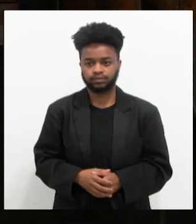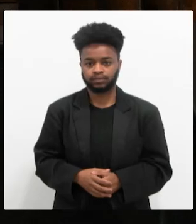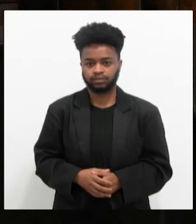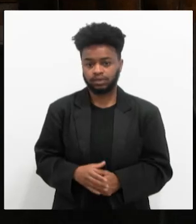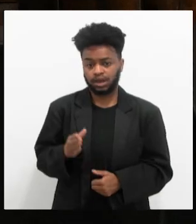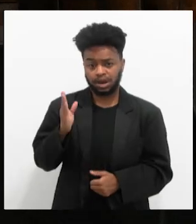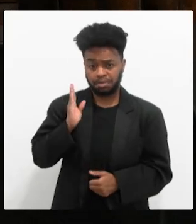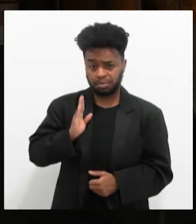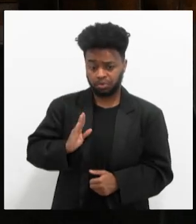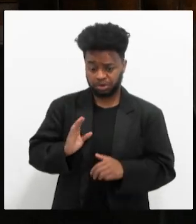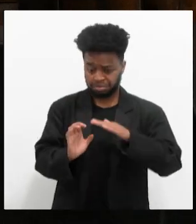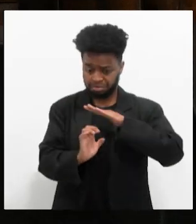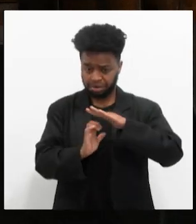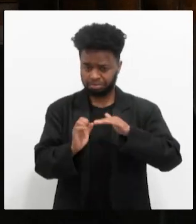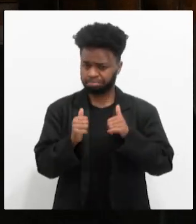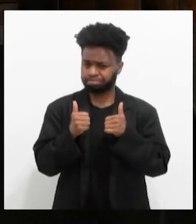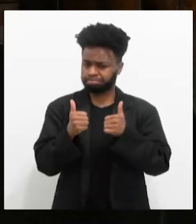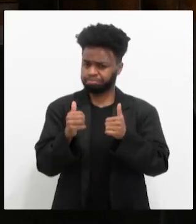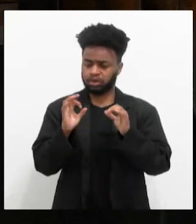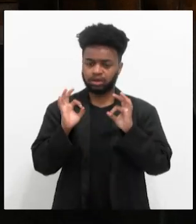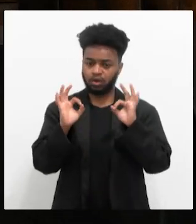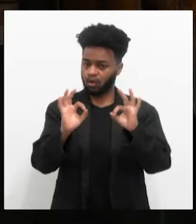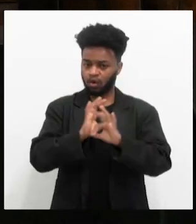empresário está muito grande, né?